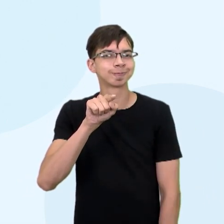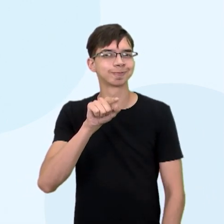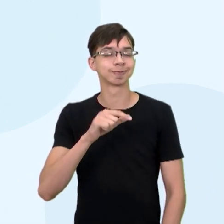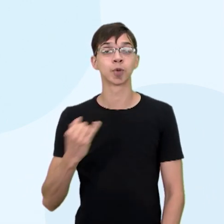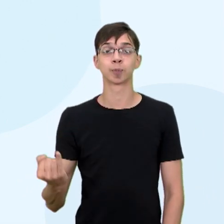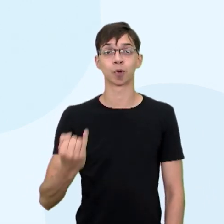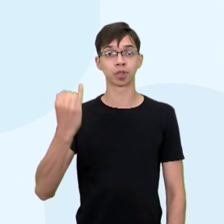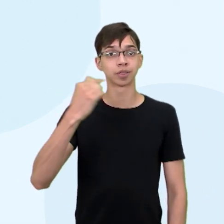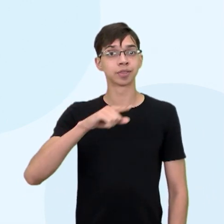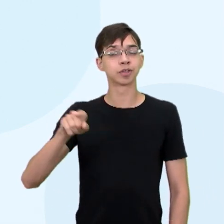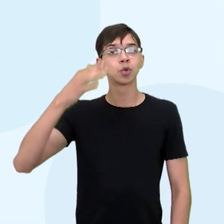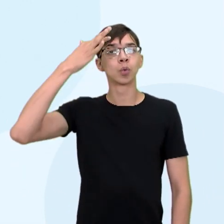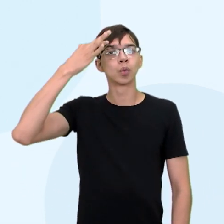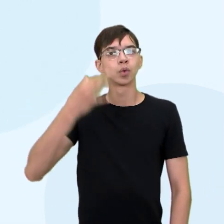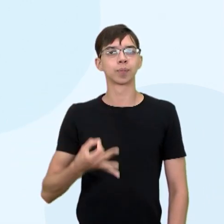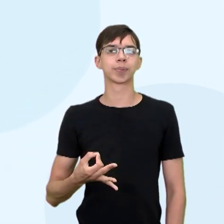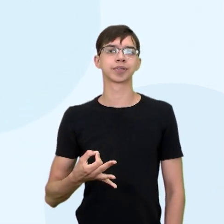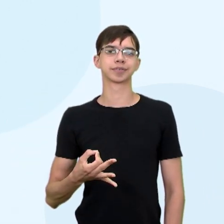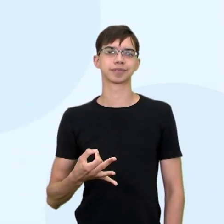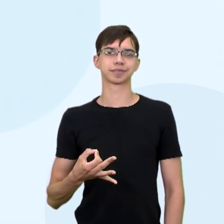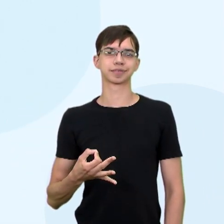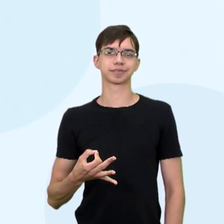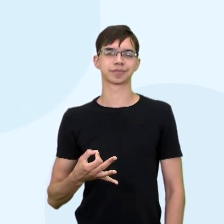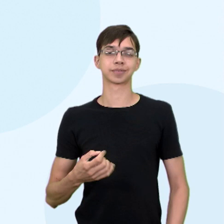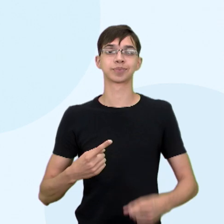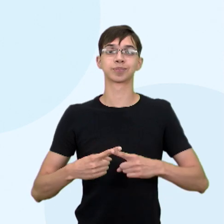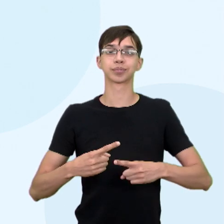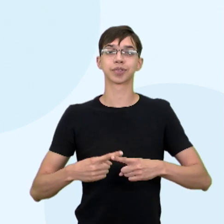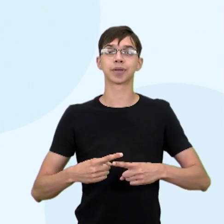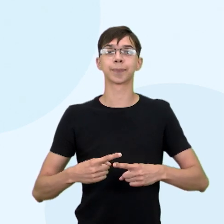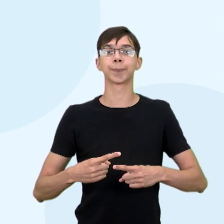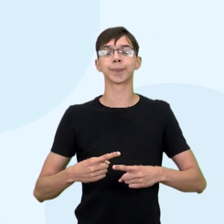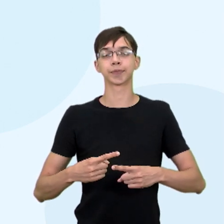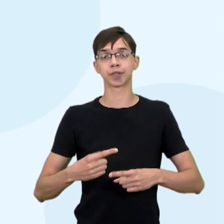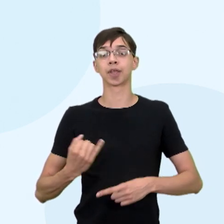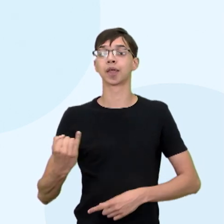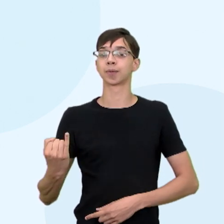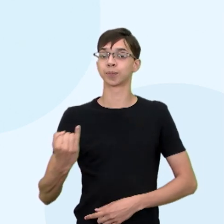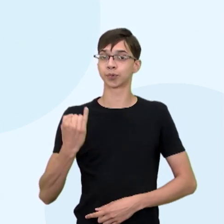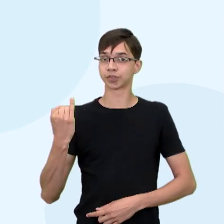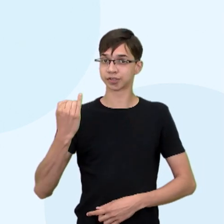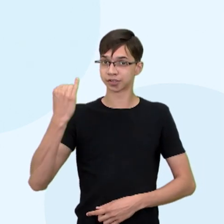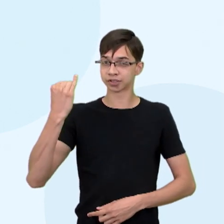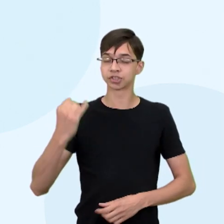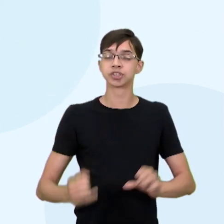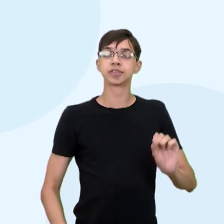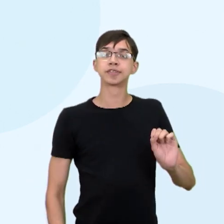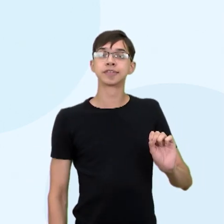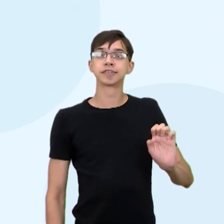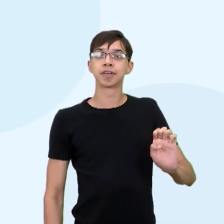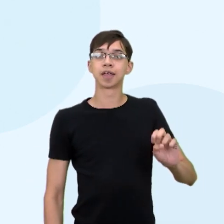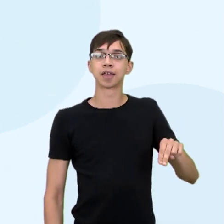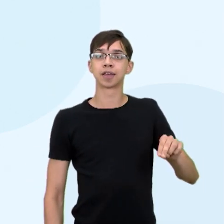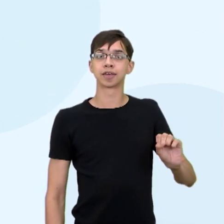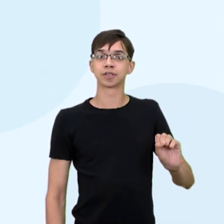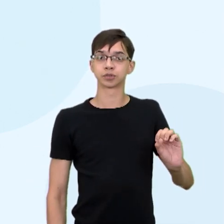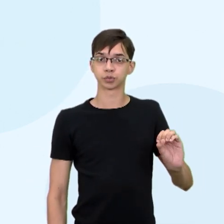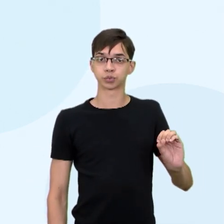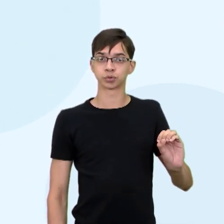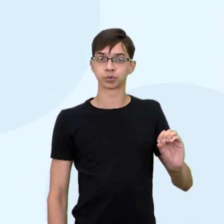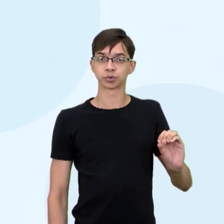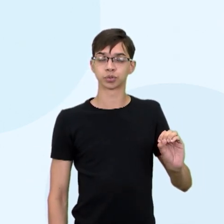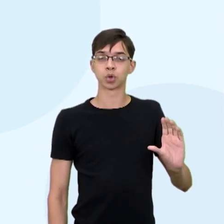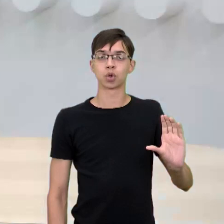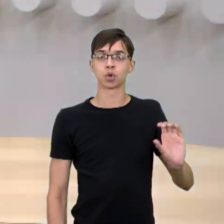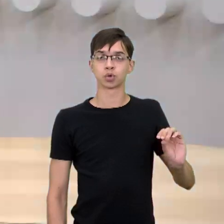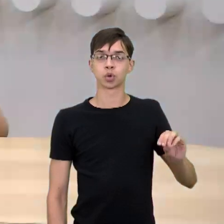muitas vezes o senso comum, ele é um ponto de partida, ele é importante, né? Mas que é importante a gente também traçar